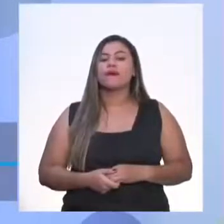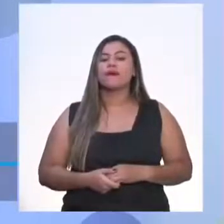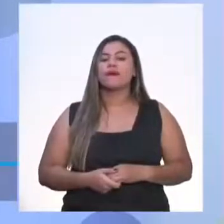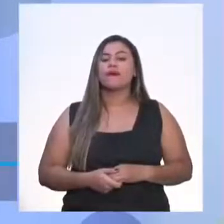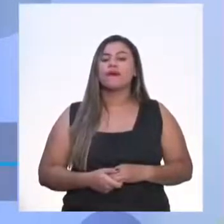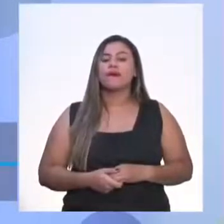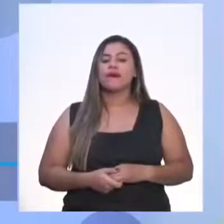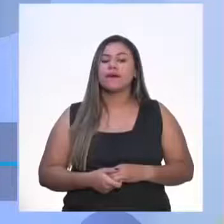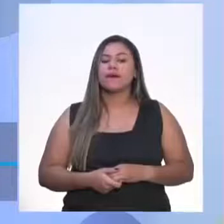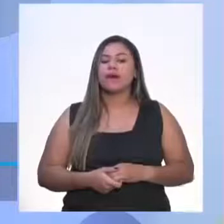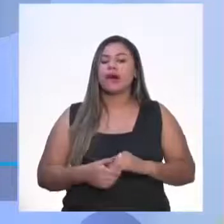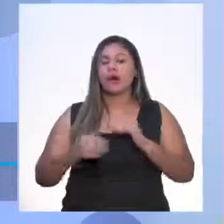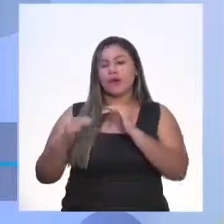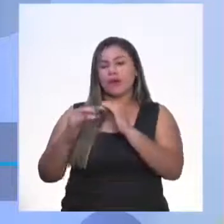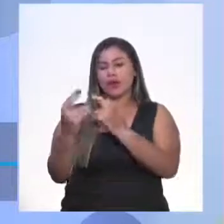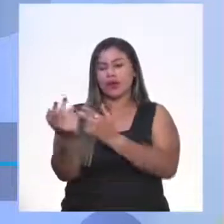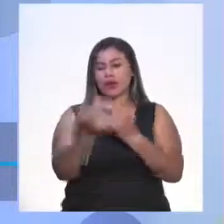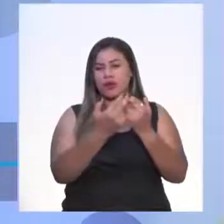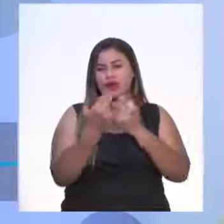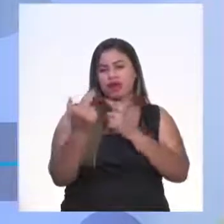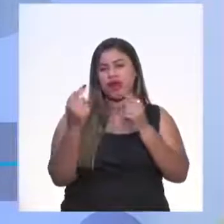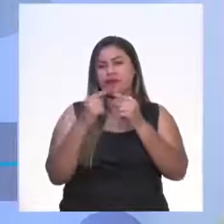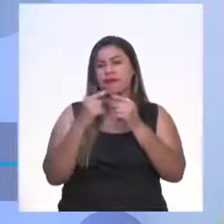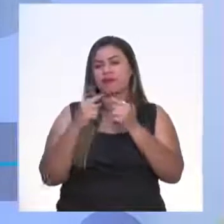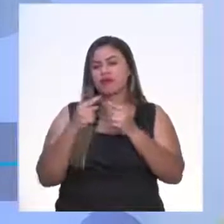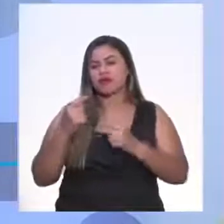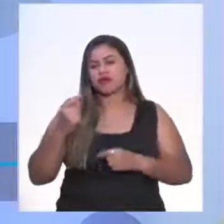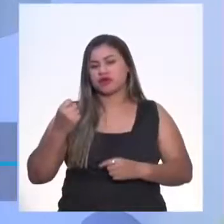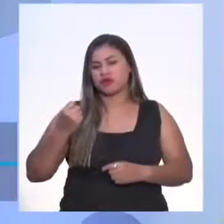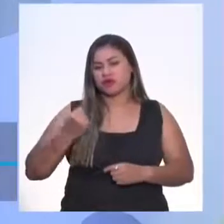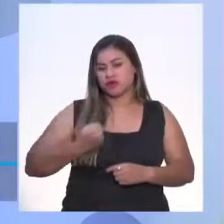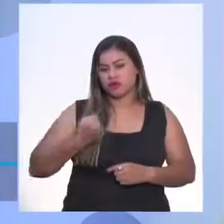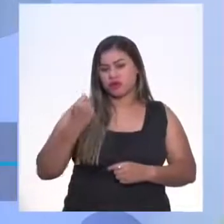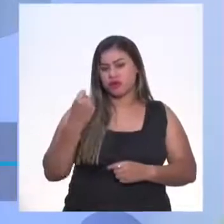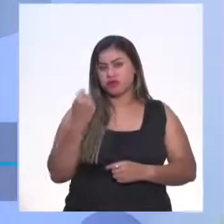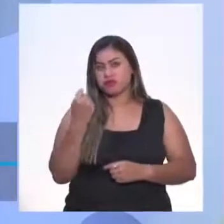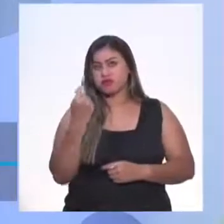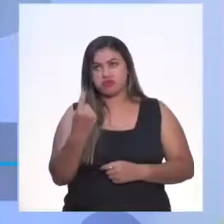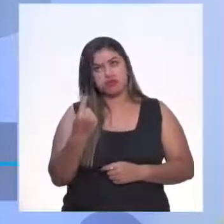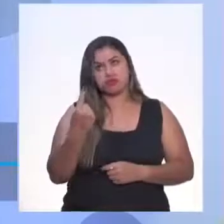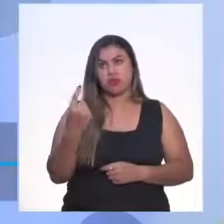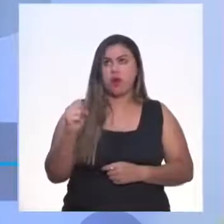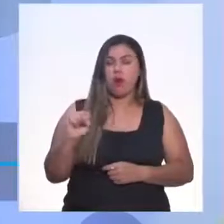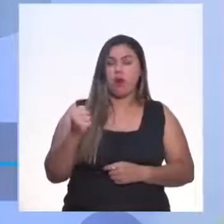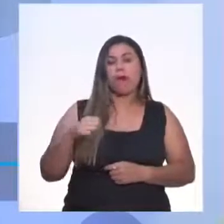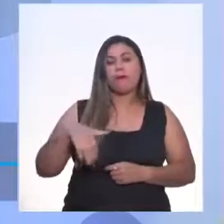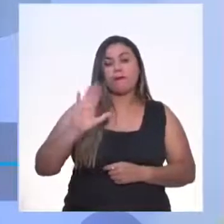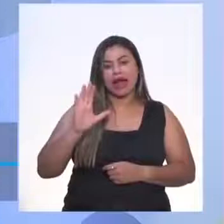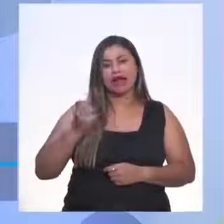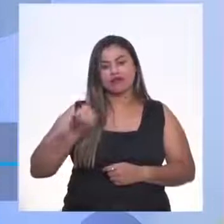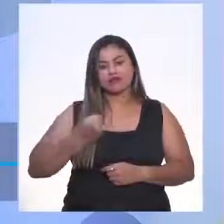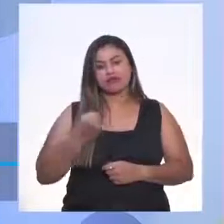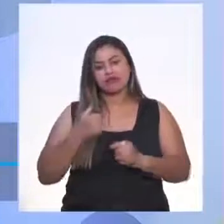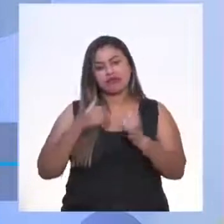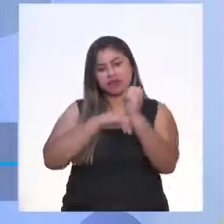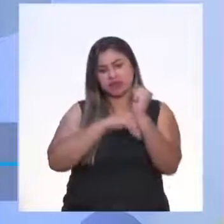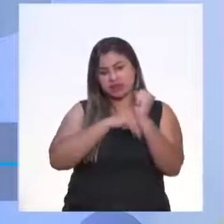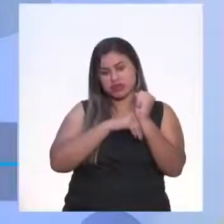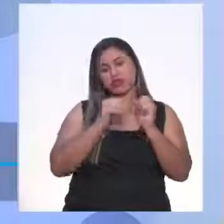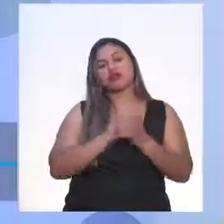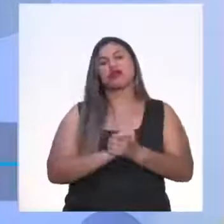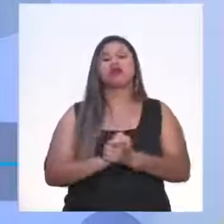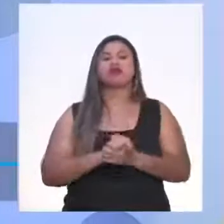uma igualdade que envolve uma ou mais incógnitas, né? Então, a partir daí, eu tenho uma ou